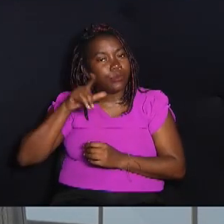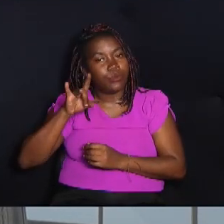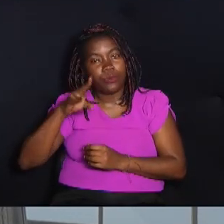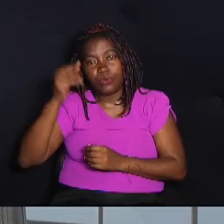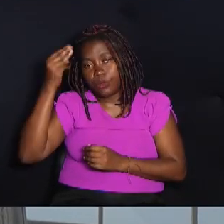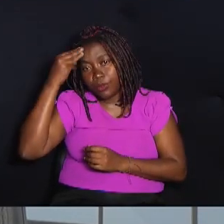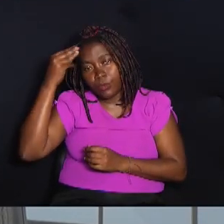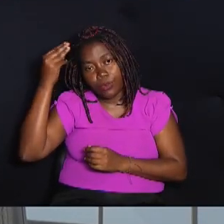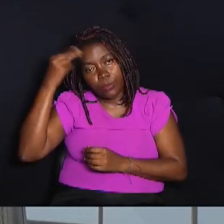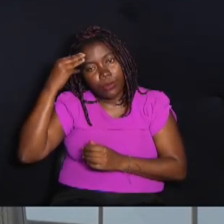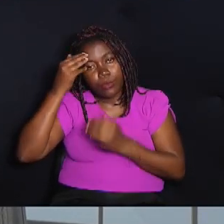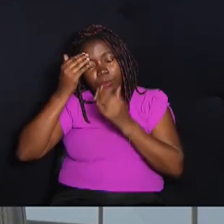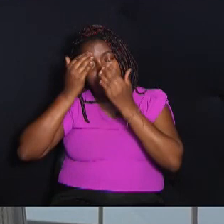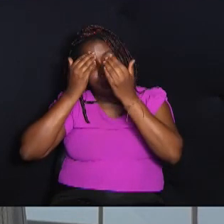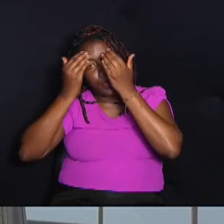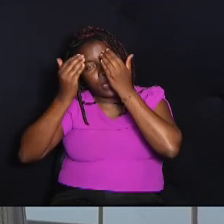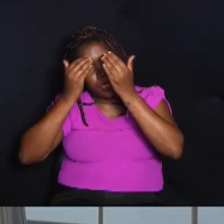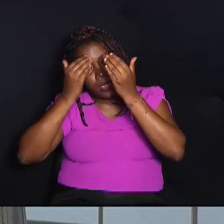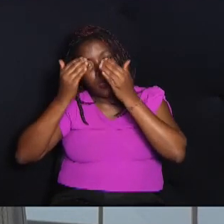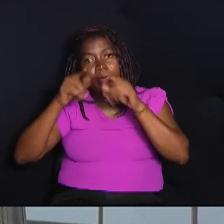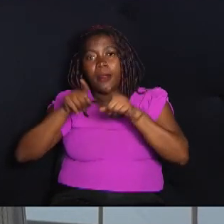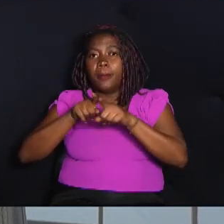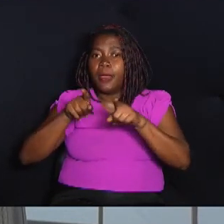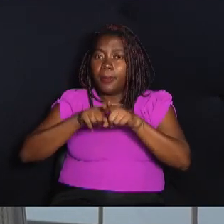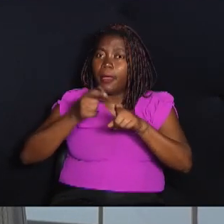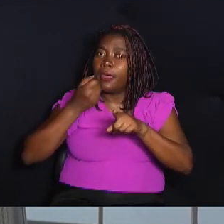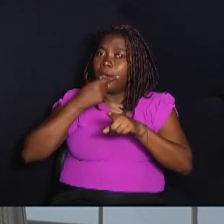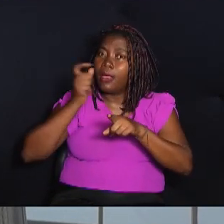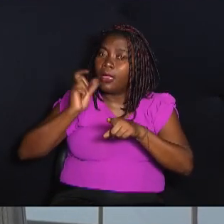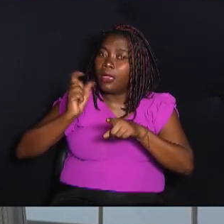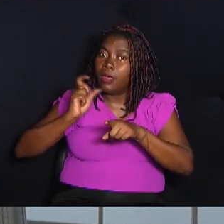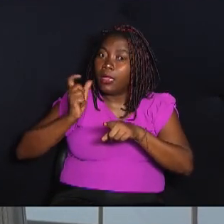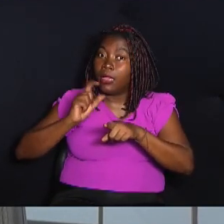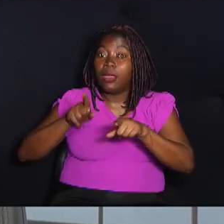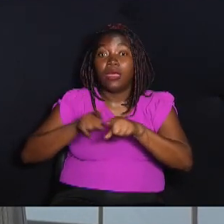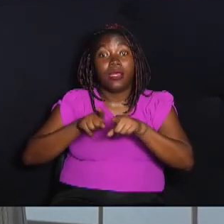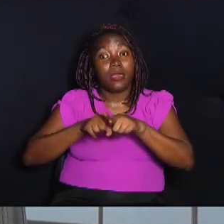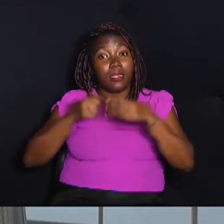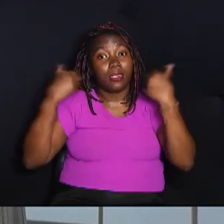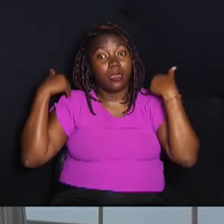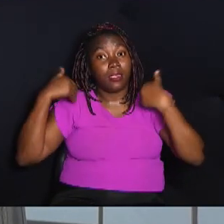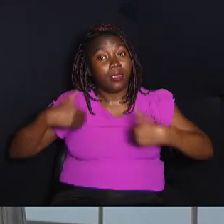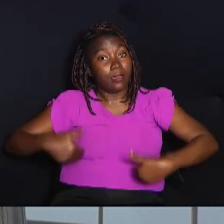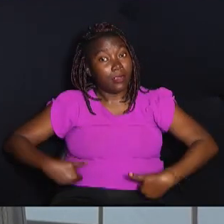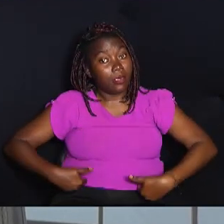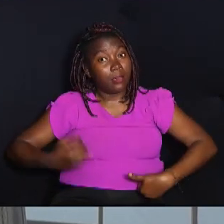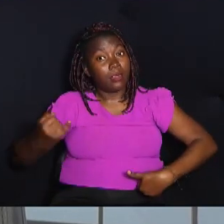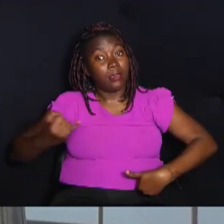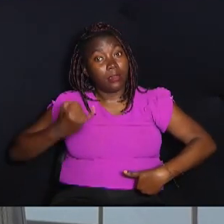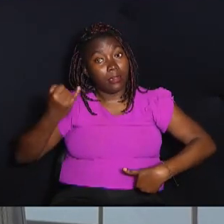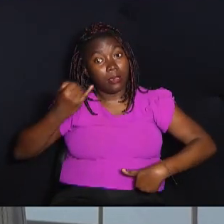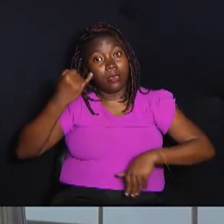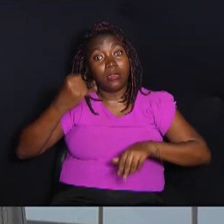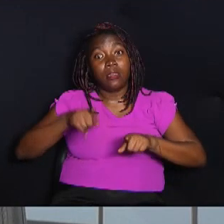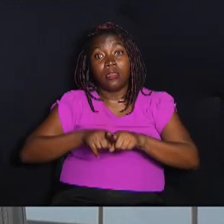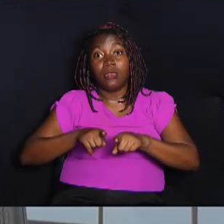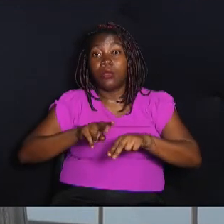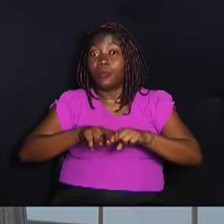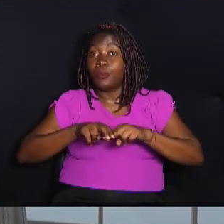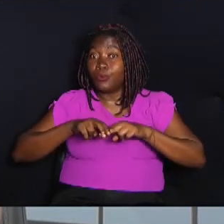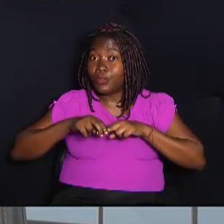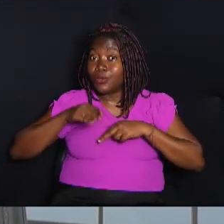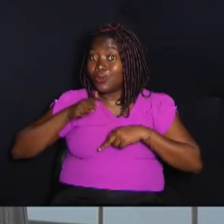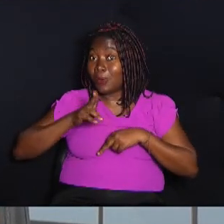com psicoterapias, mas também medicamentoso, e a parte física também é necessária, porque o burnout,